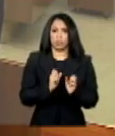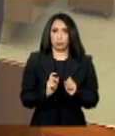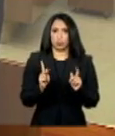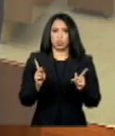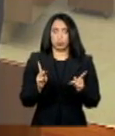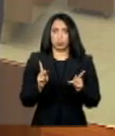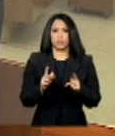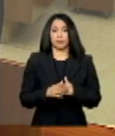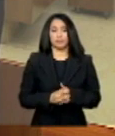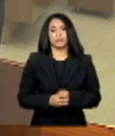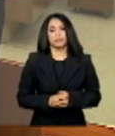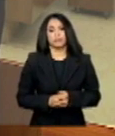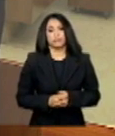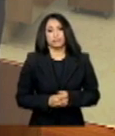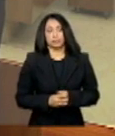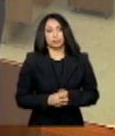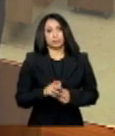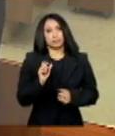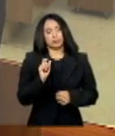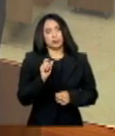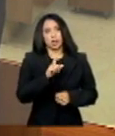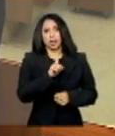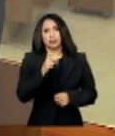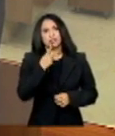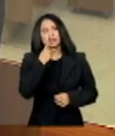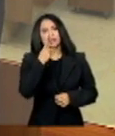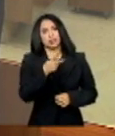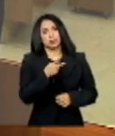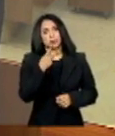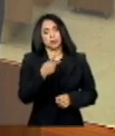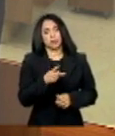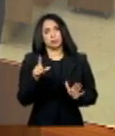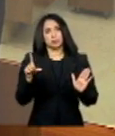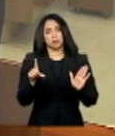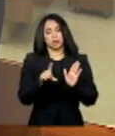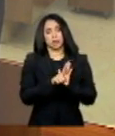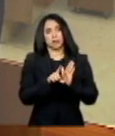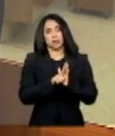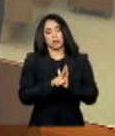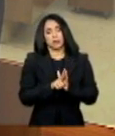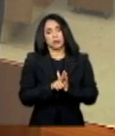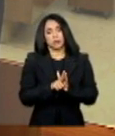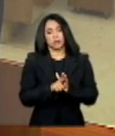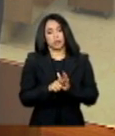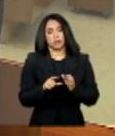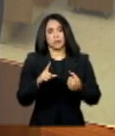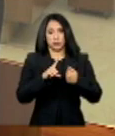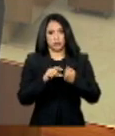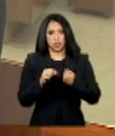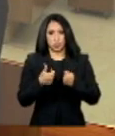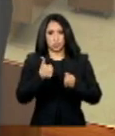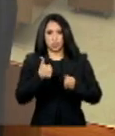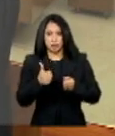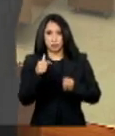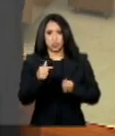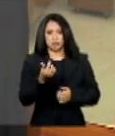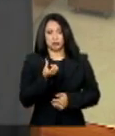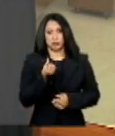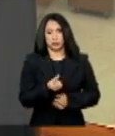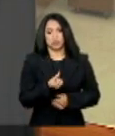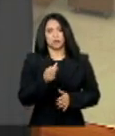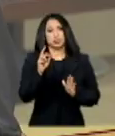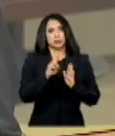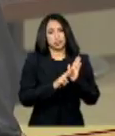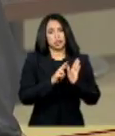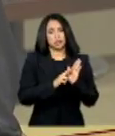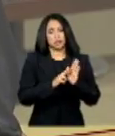é essa missão foi em decorrência de agilização pra entrar o trabalho mas o artigo 176 da regulação é